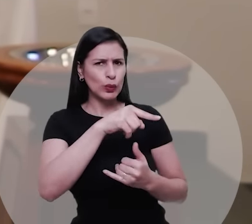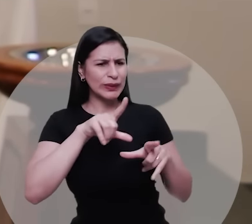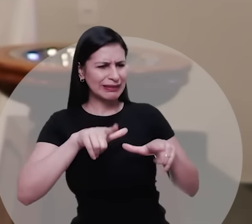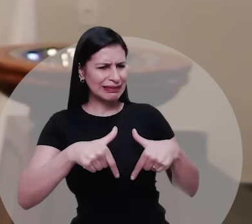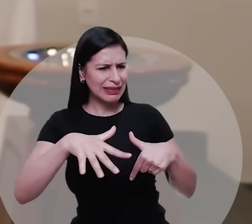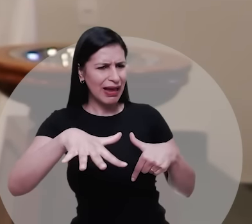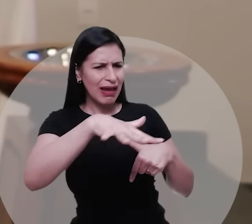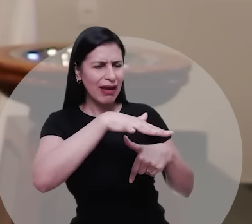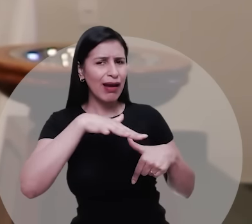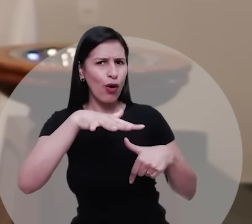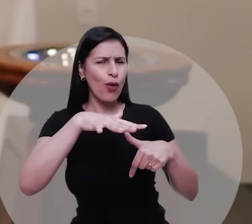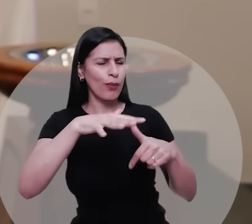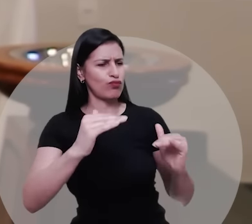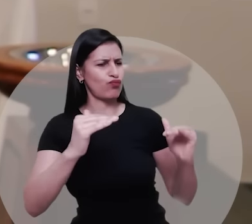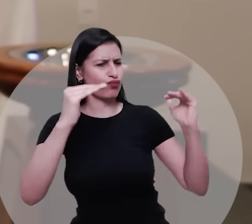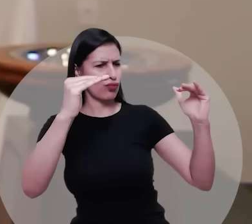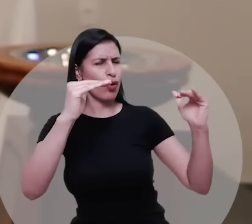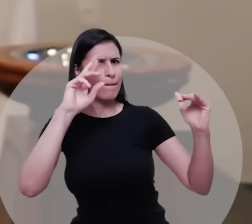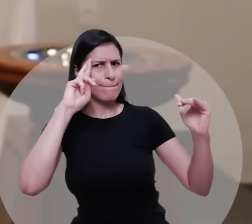compreende estas coisas?